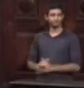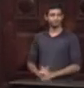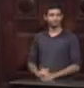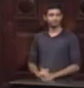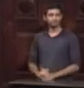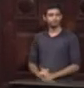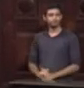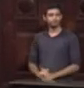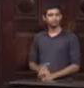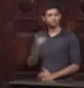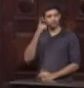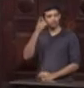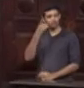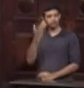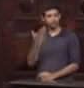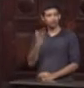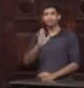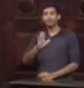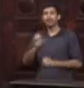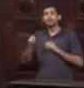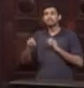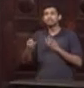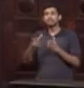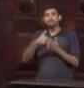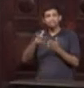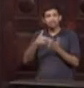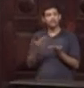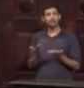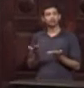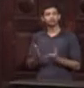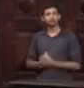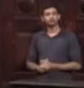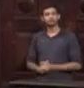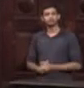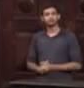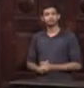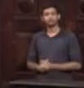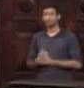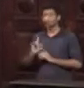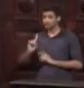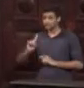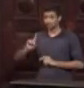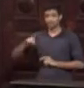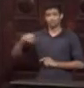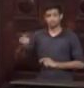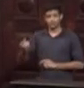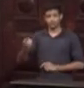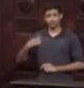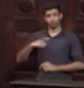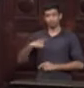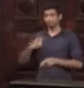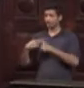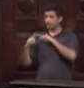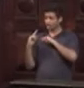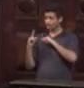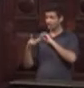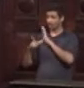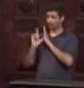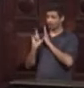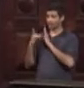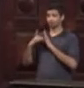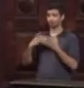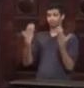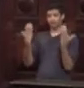para ensinar arte, reivindicava o direito de ensinar arte, depois de terem passado por um